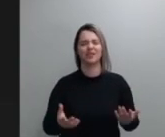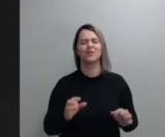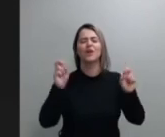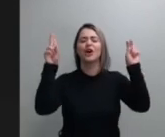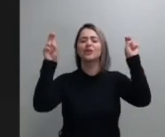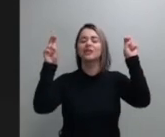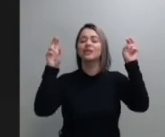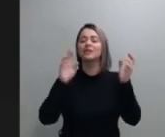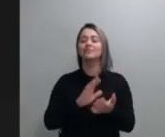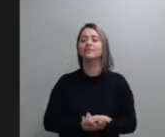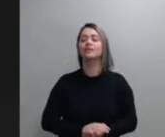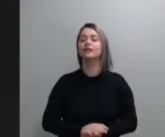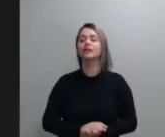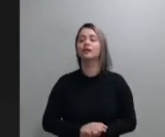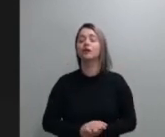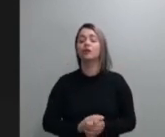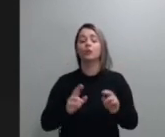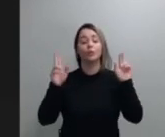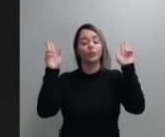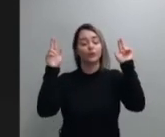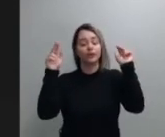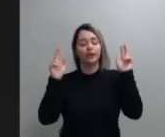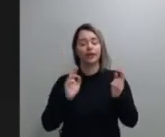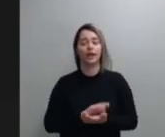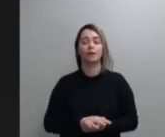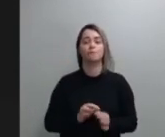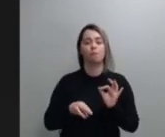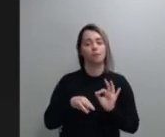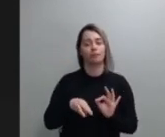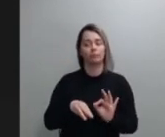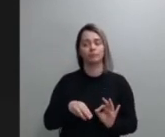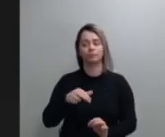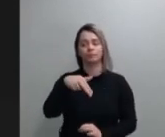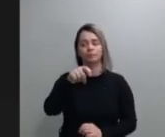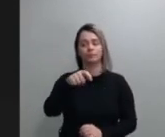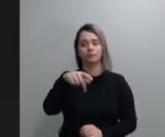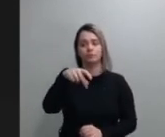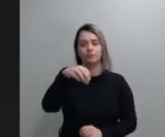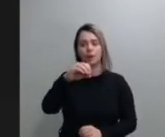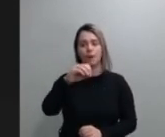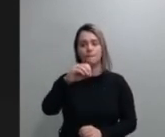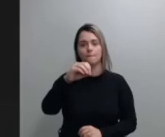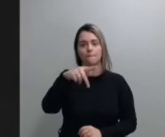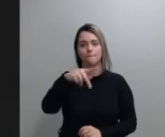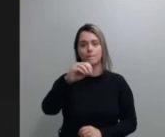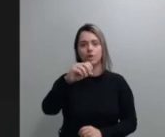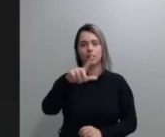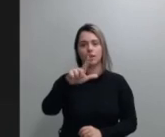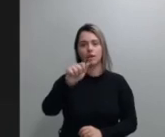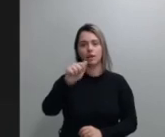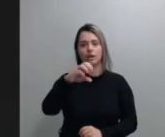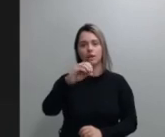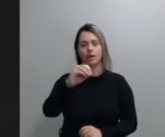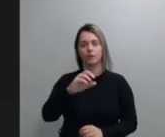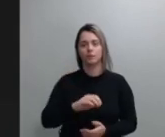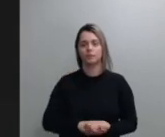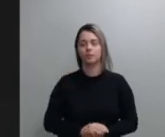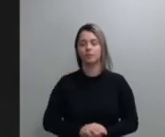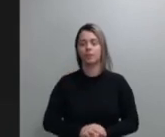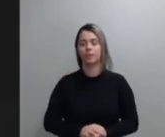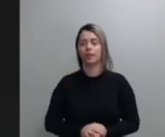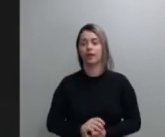assunto ministro Napoleão é uma discussão em torno de de precatório a parte